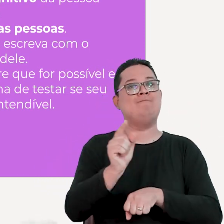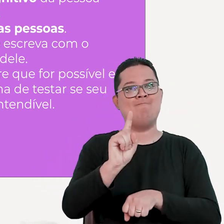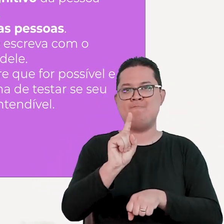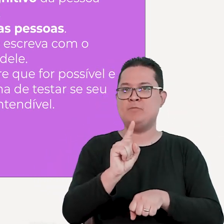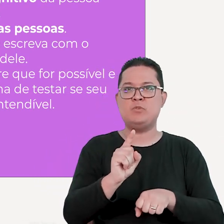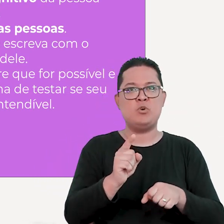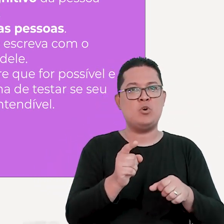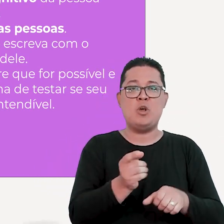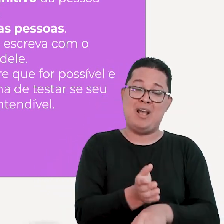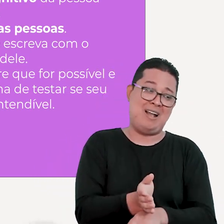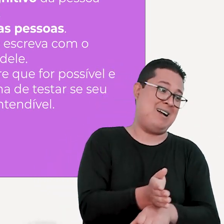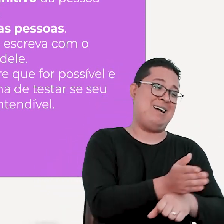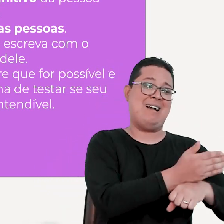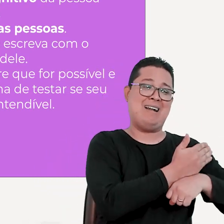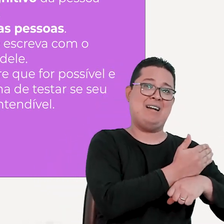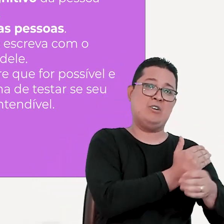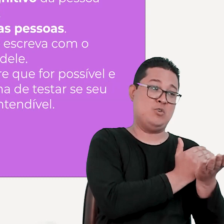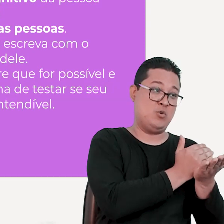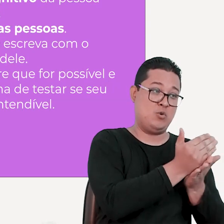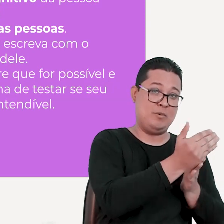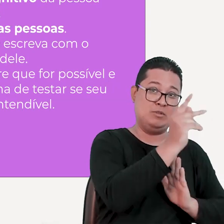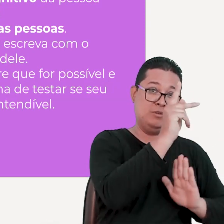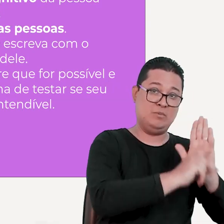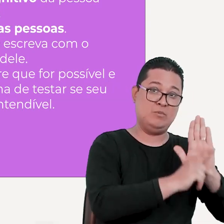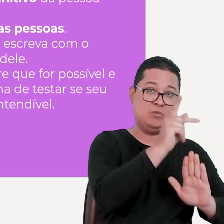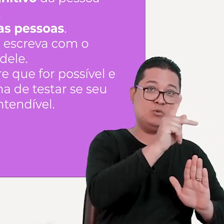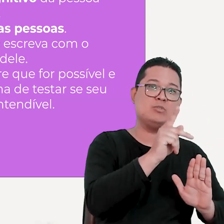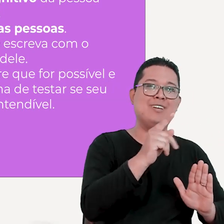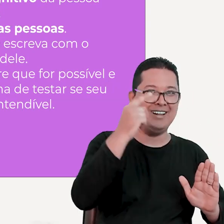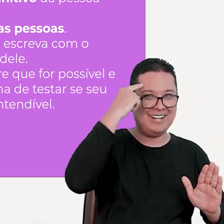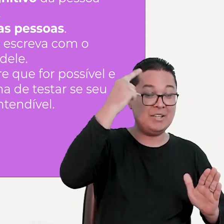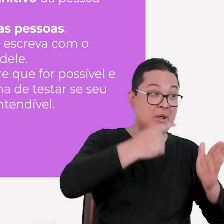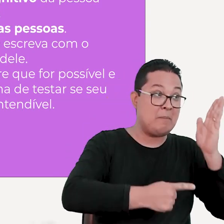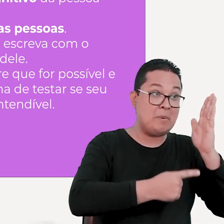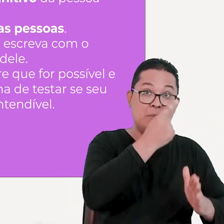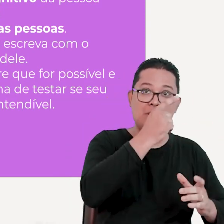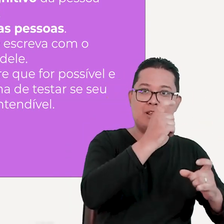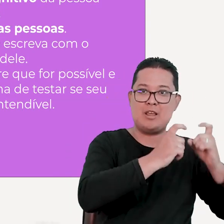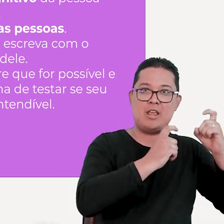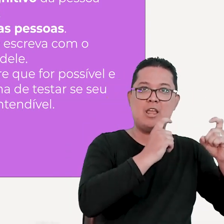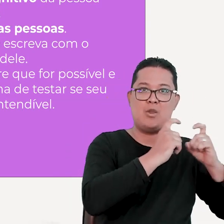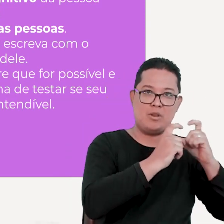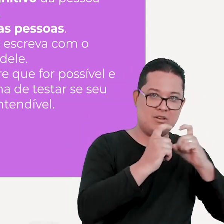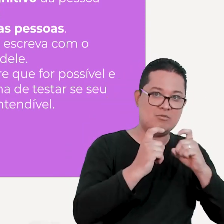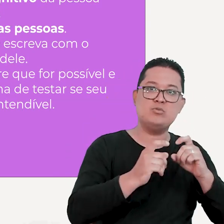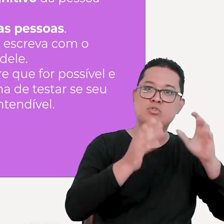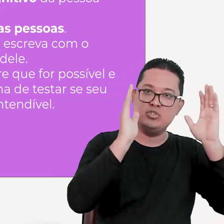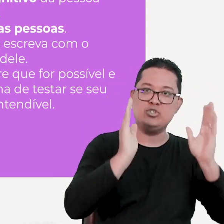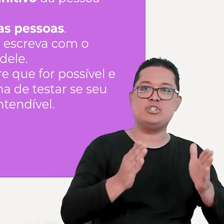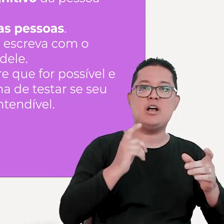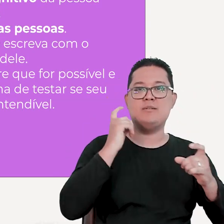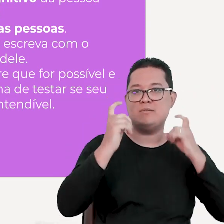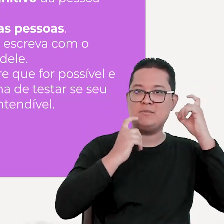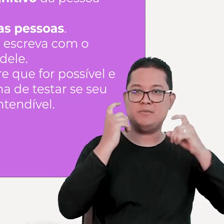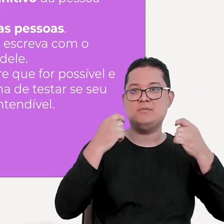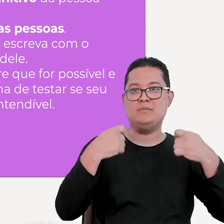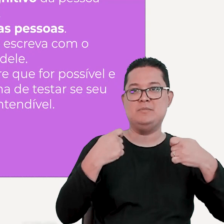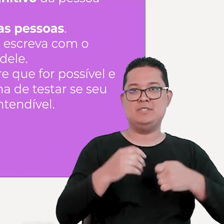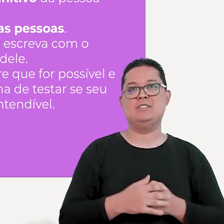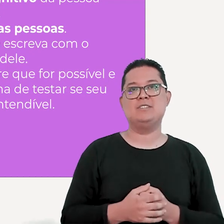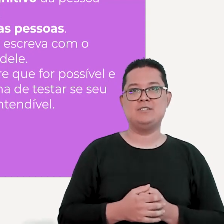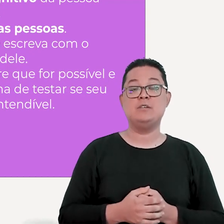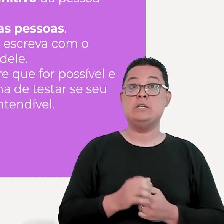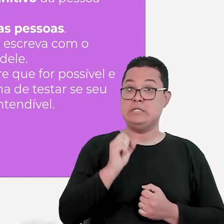primeiras reuniões. E mesmo que você não esteja convidado, converse com seu líder para participar, nem que seja como ouvinte. Ou se a reunião ficar